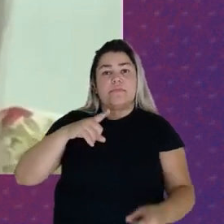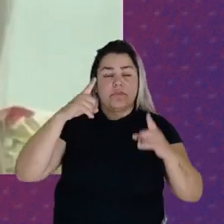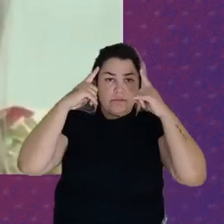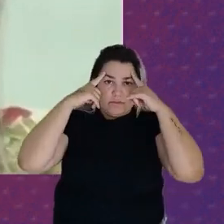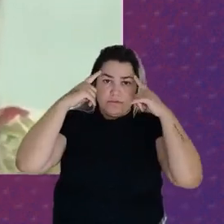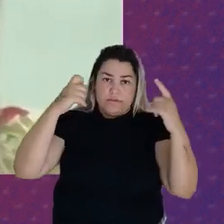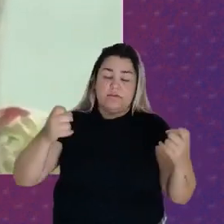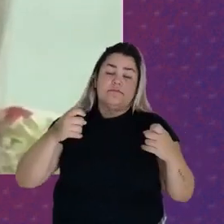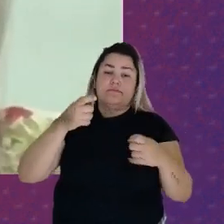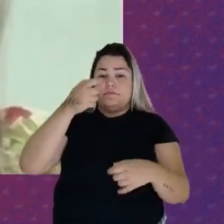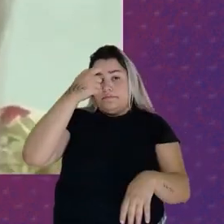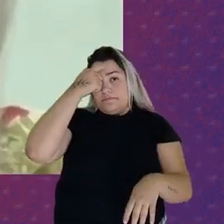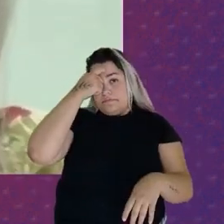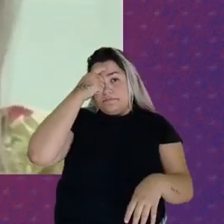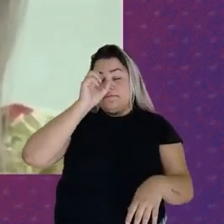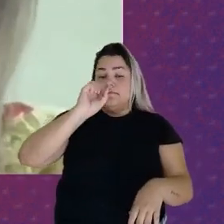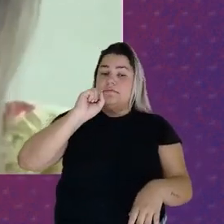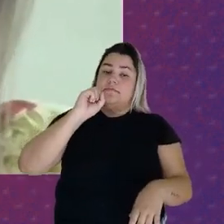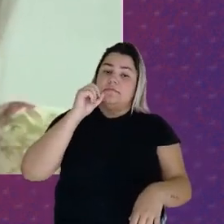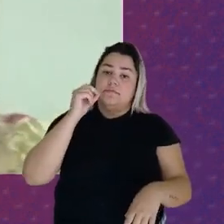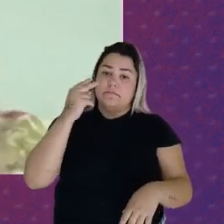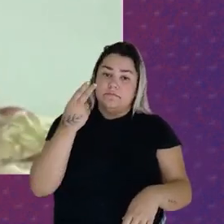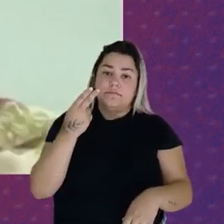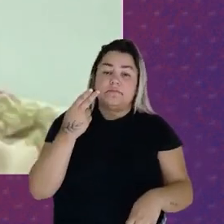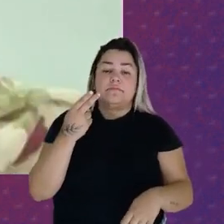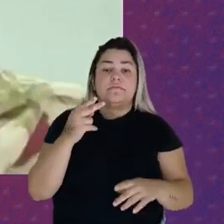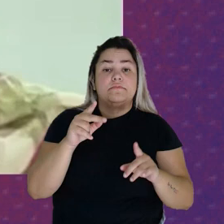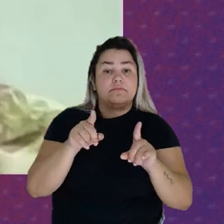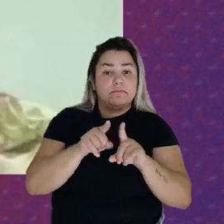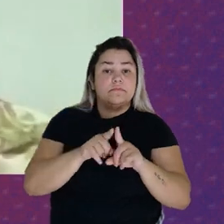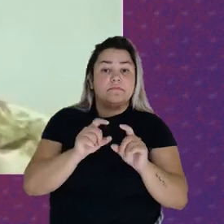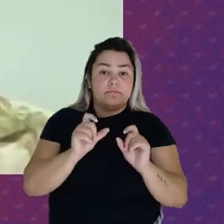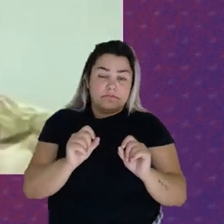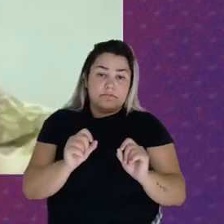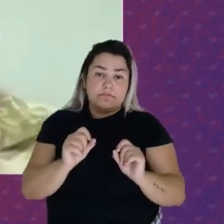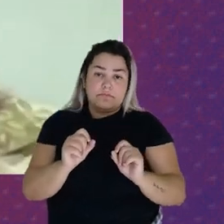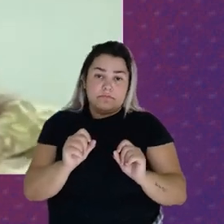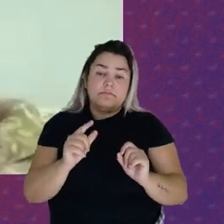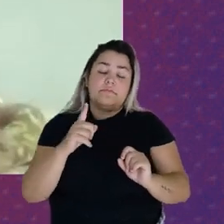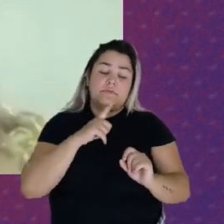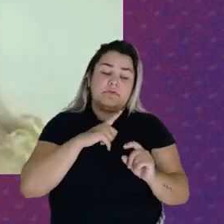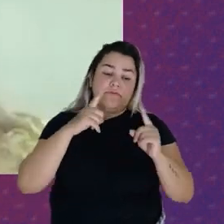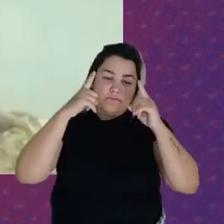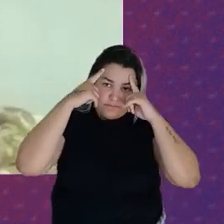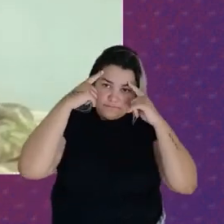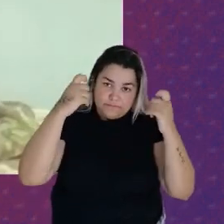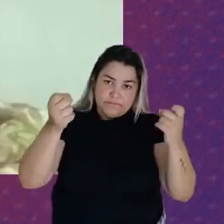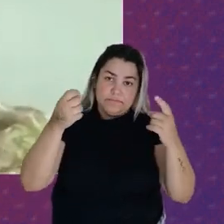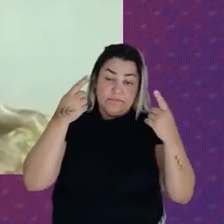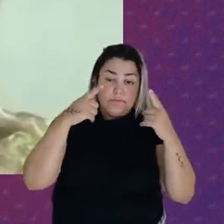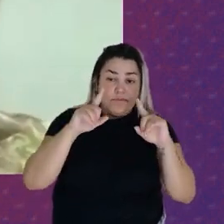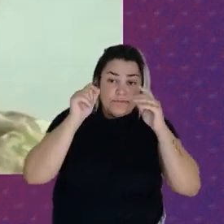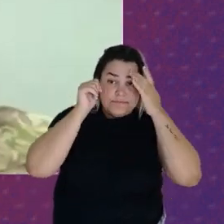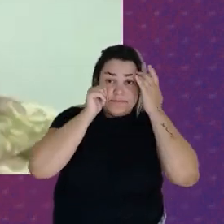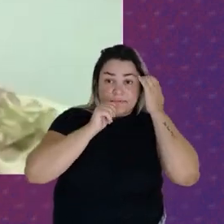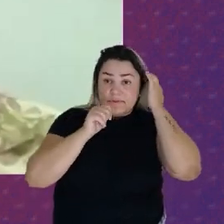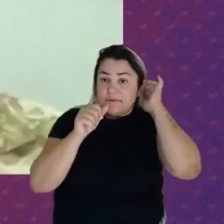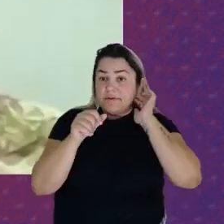física, psicológica ou patrimonial, porque a violência contra a mulher